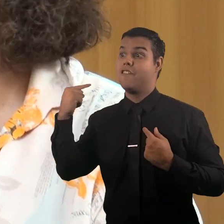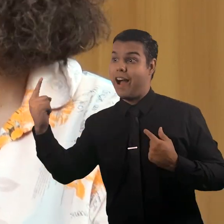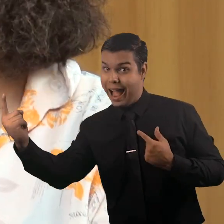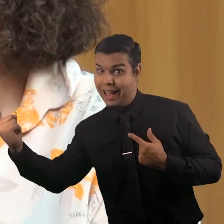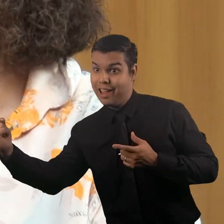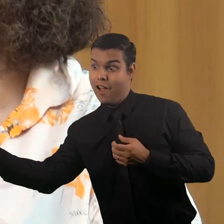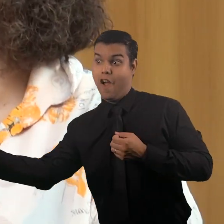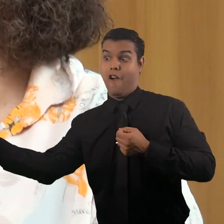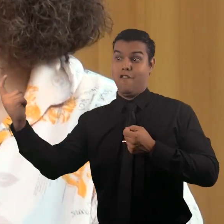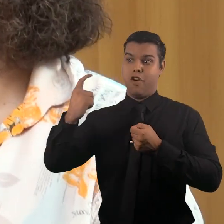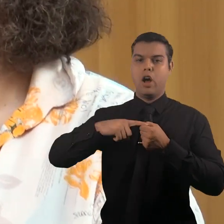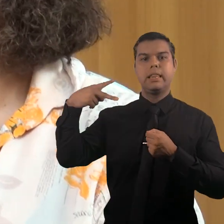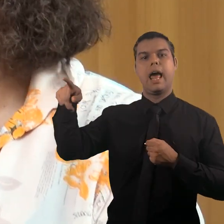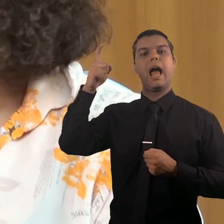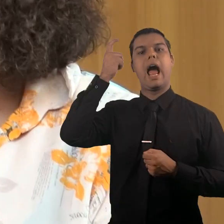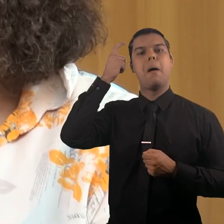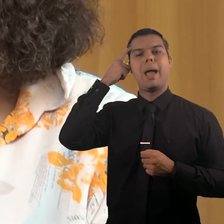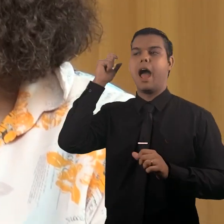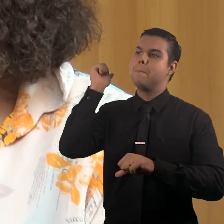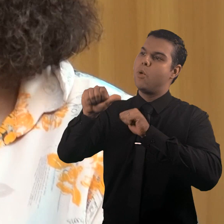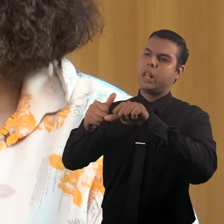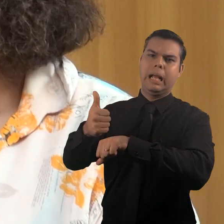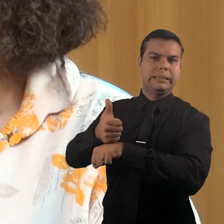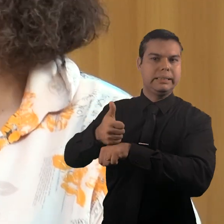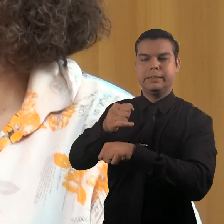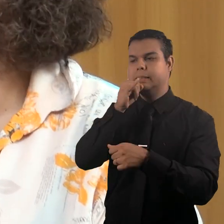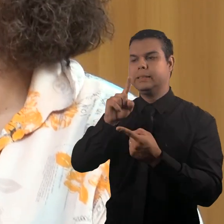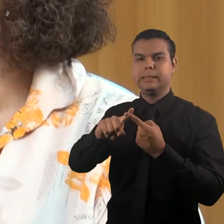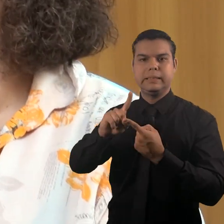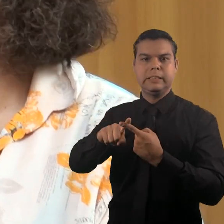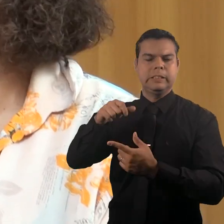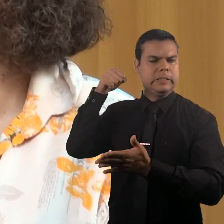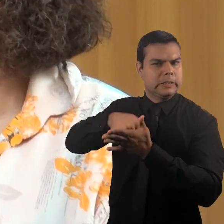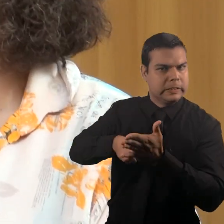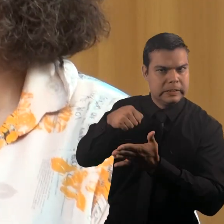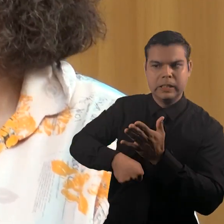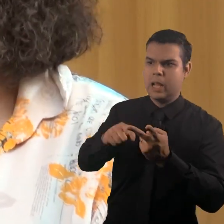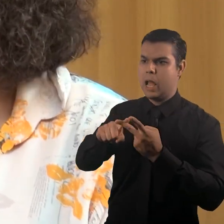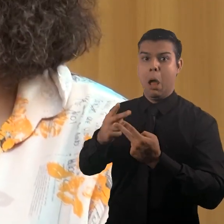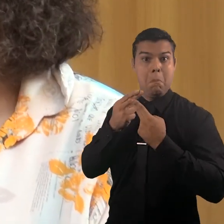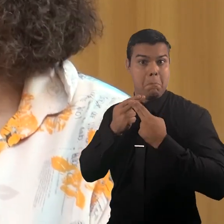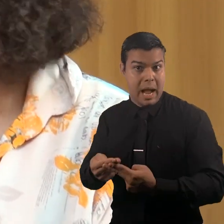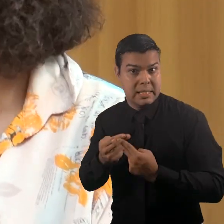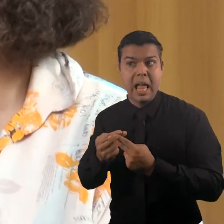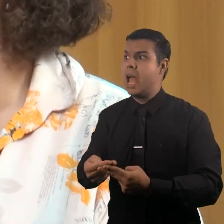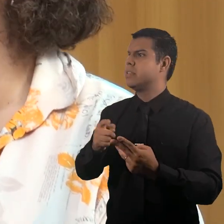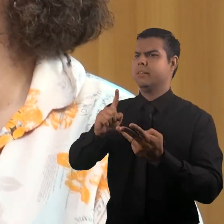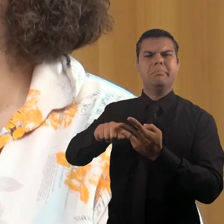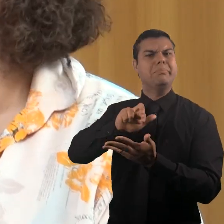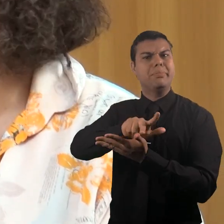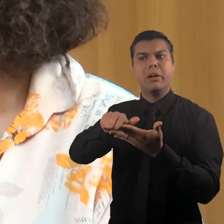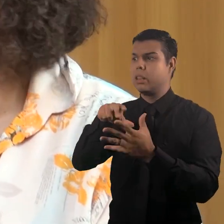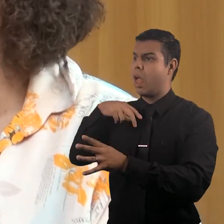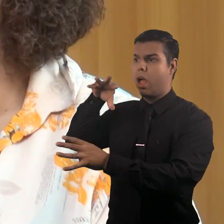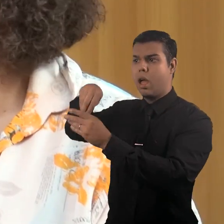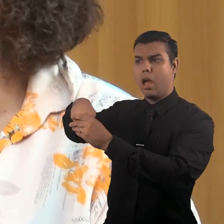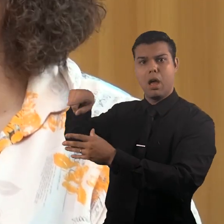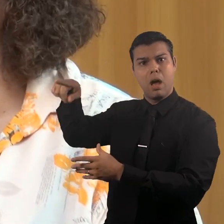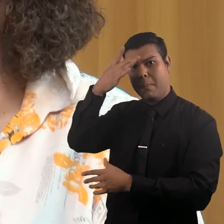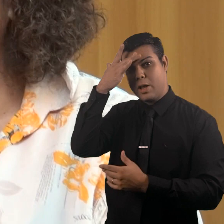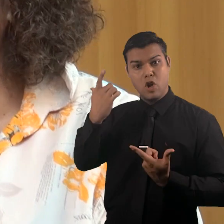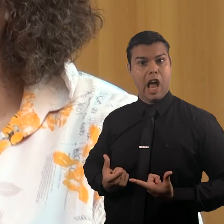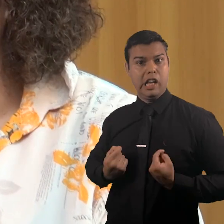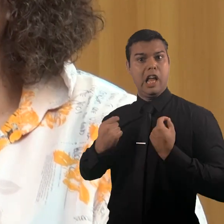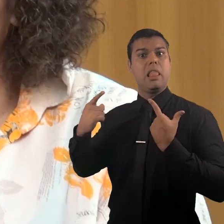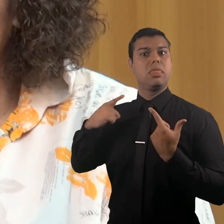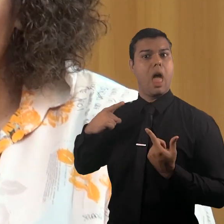com outros skills, e são skills muito valorizados no mercado de trabalho. Resiliência, paciência, tudo que as pessoas procuram no mercado de trabalho